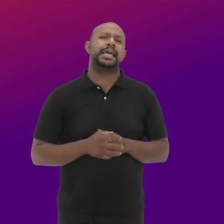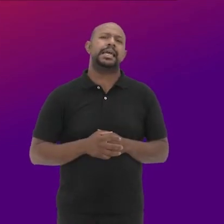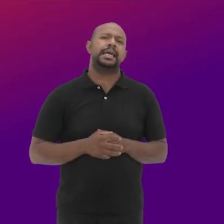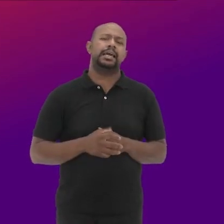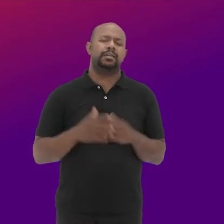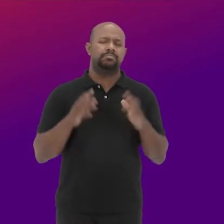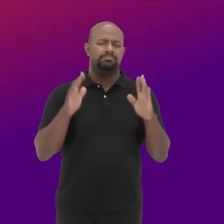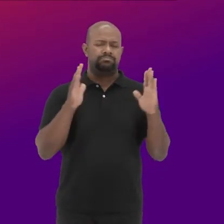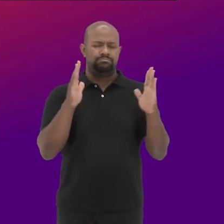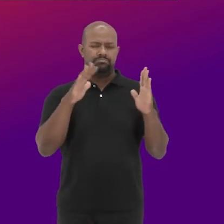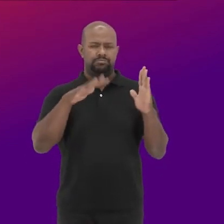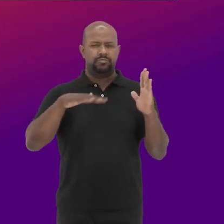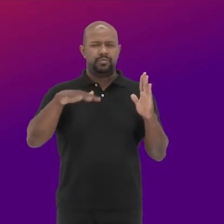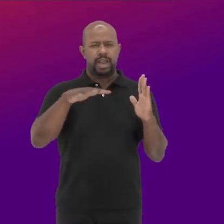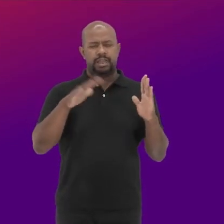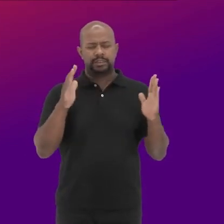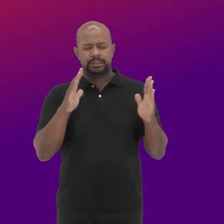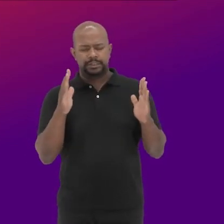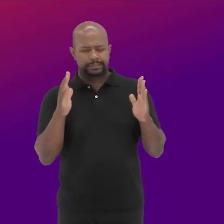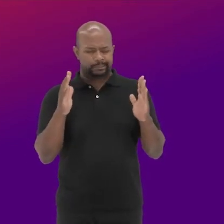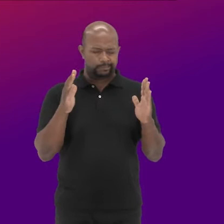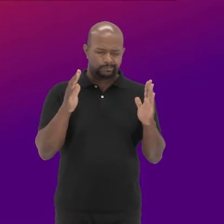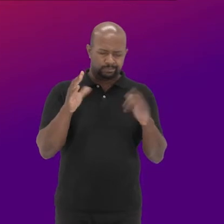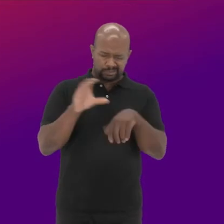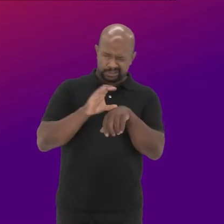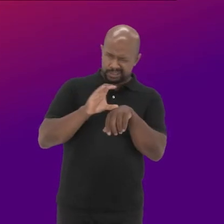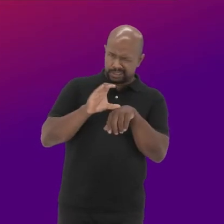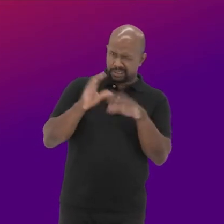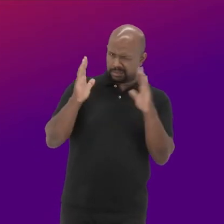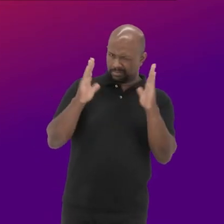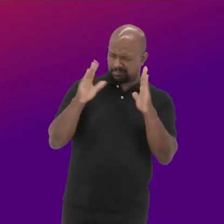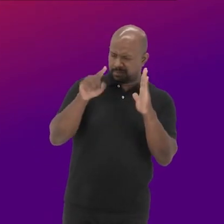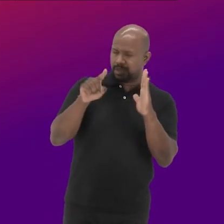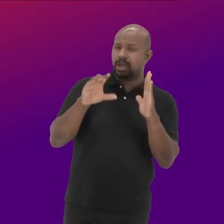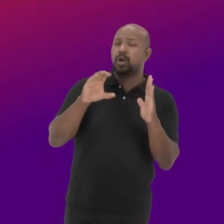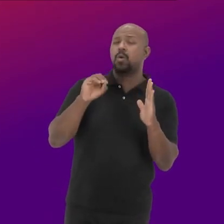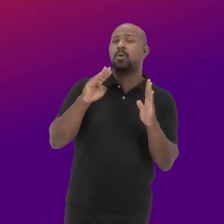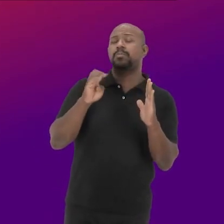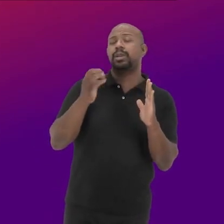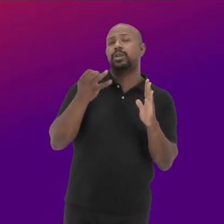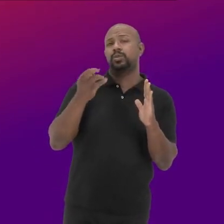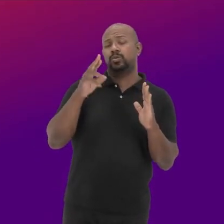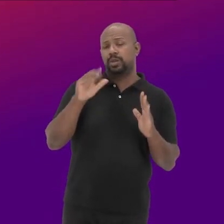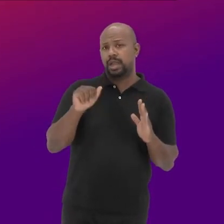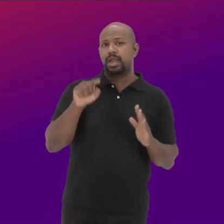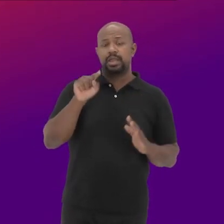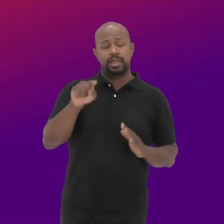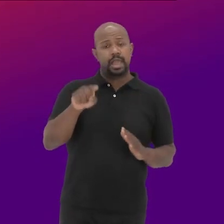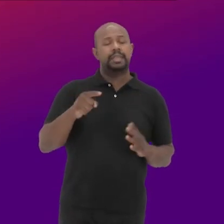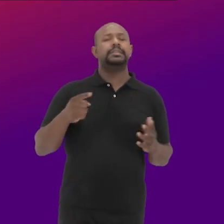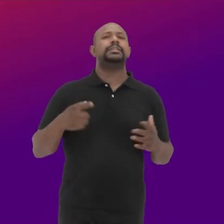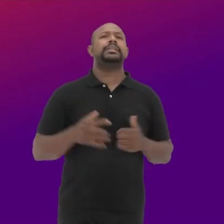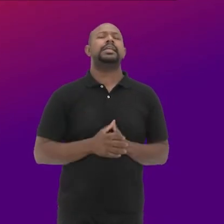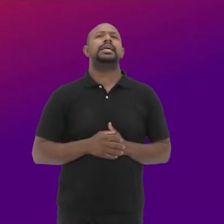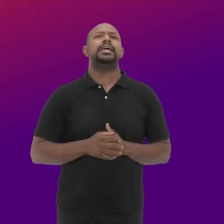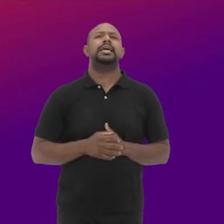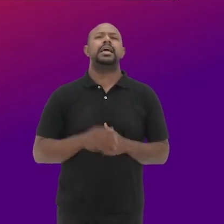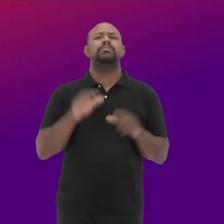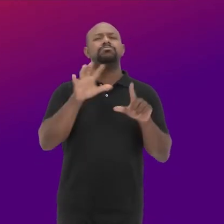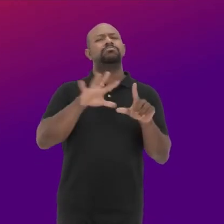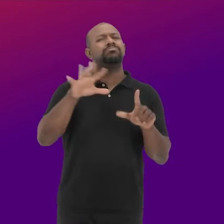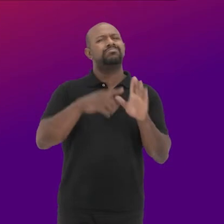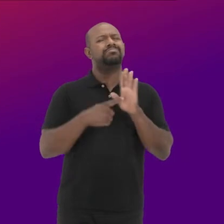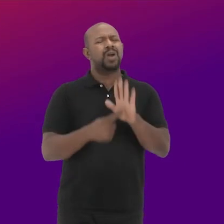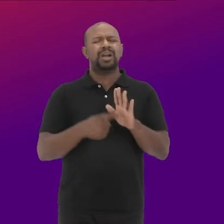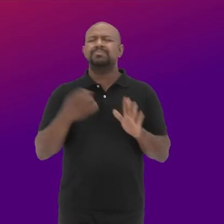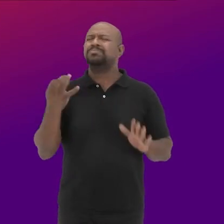a faixa em cinza é a faixa de cobertura. que esse